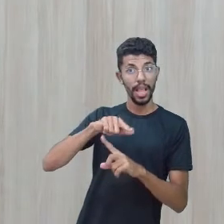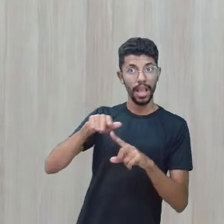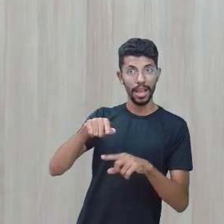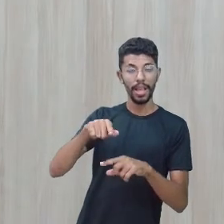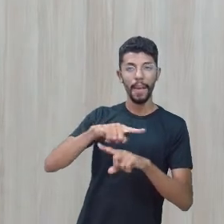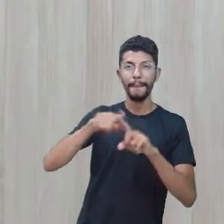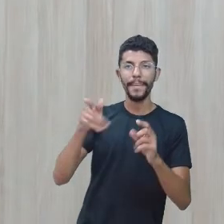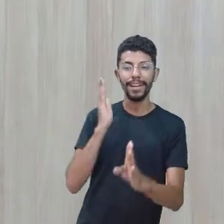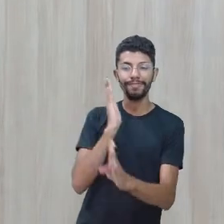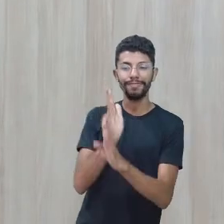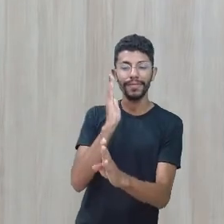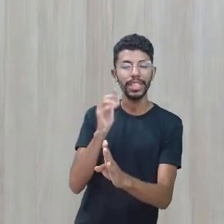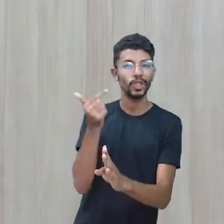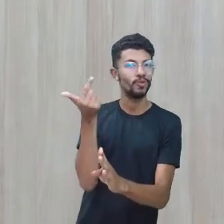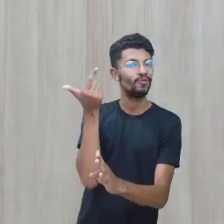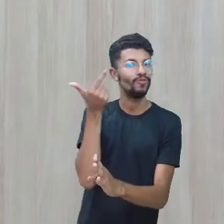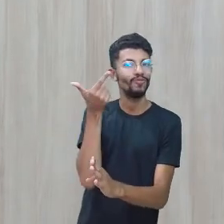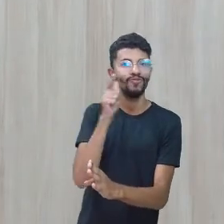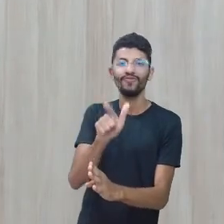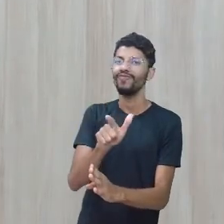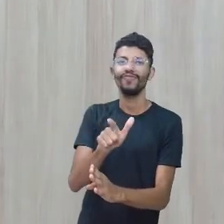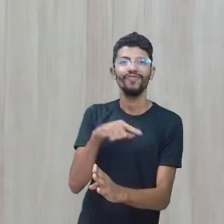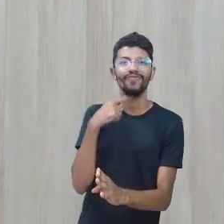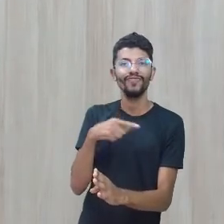quê? Ele é